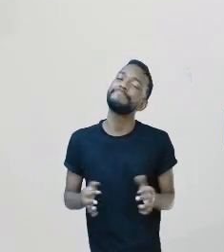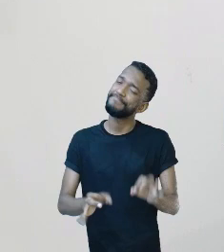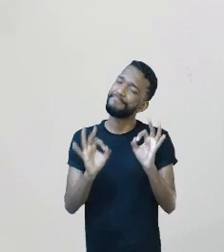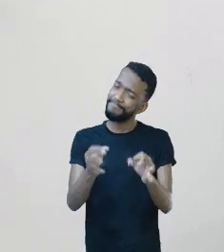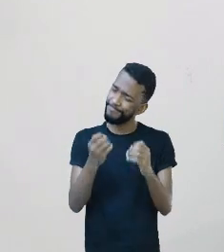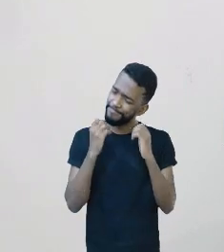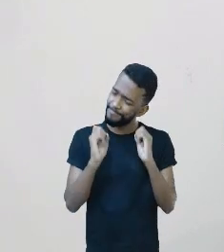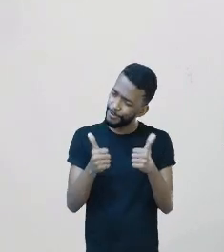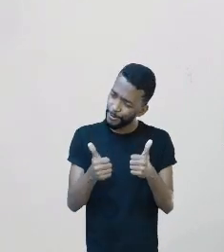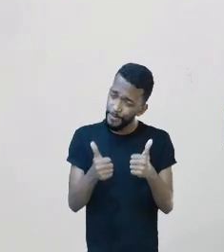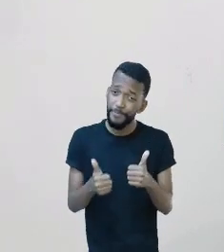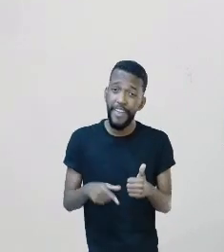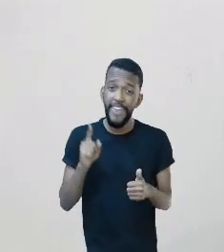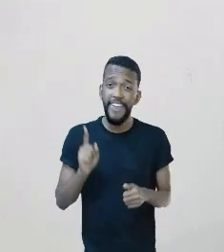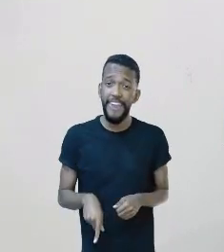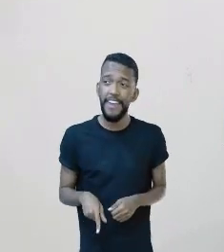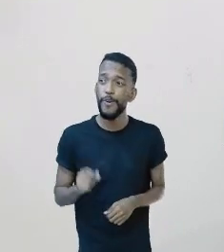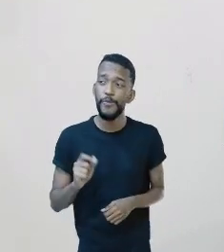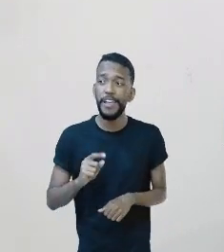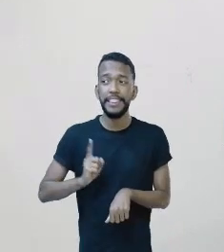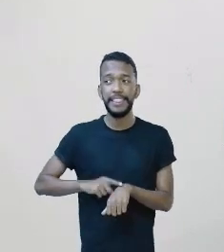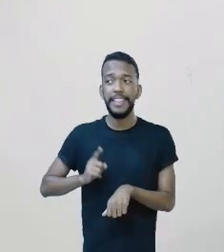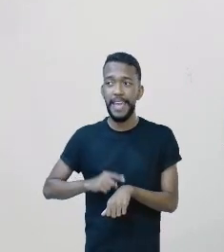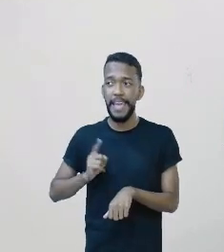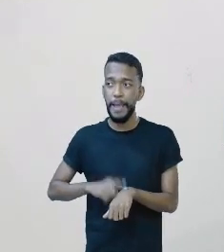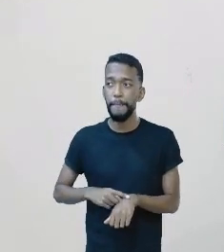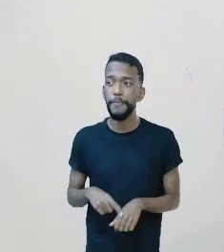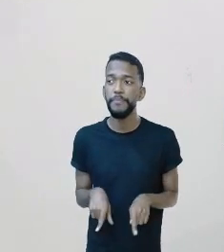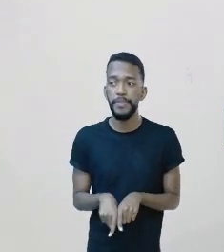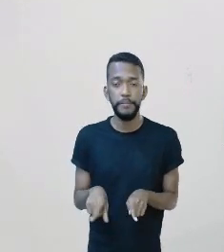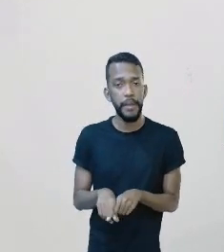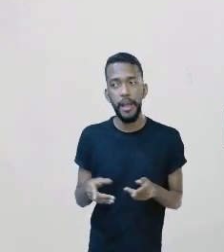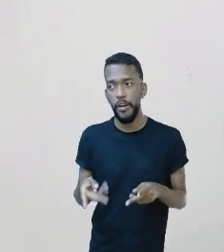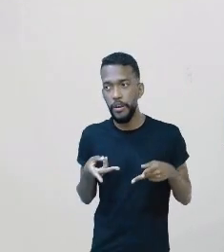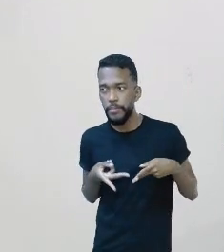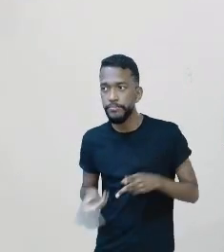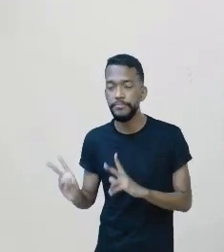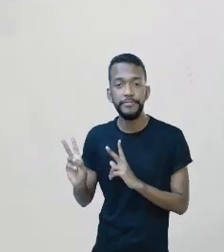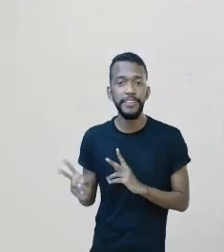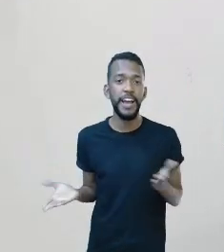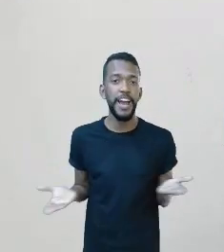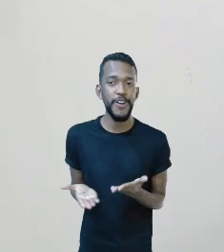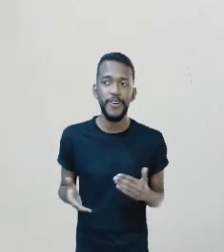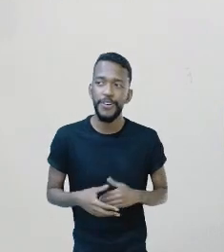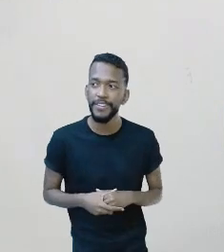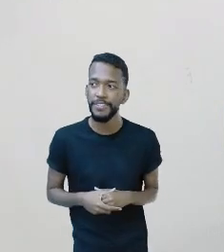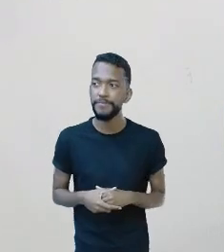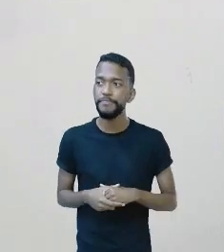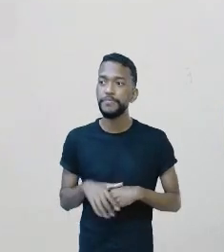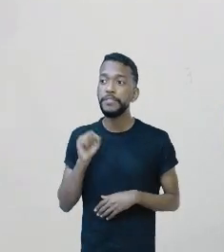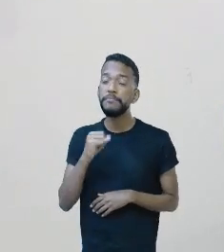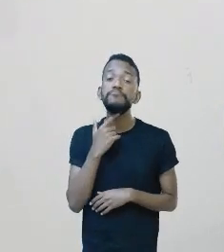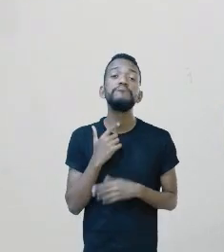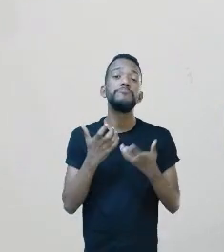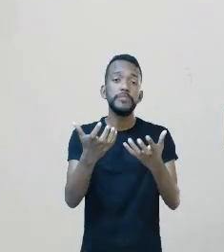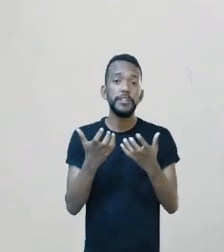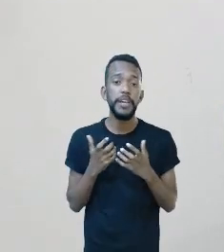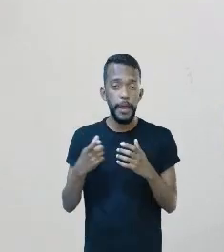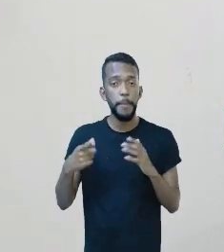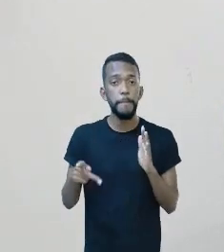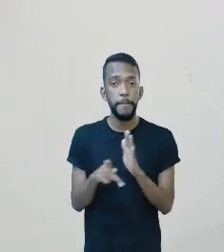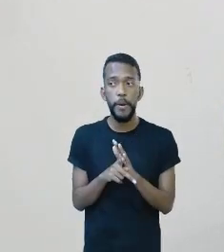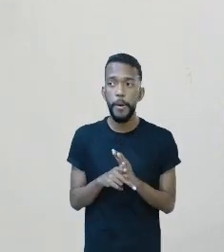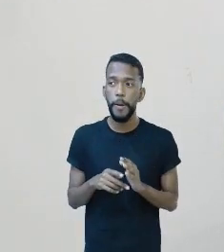Muito bem. É o tempo. Eu já vou imediatamente para a próxima. E quando eu quero